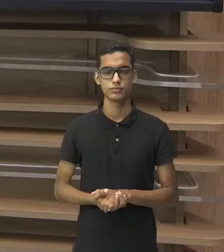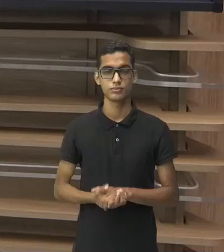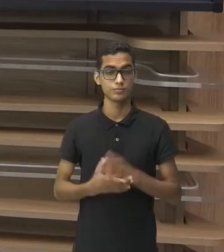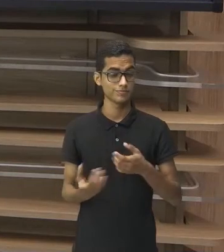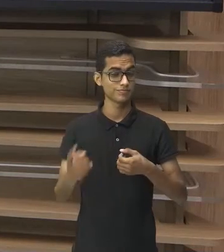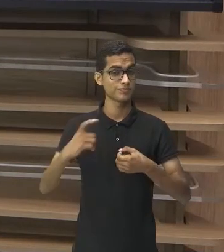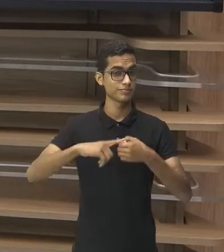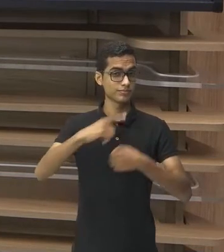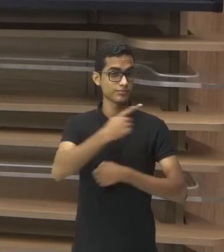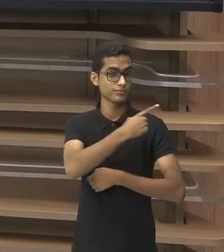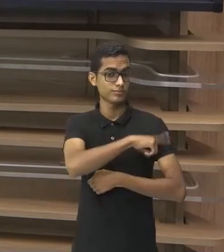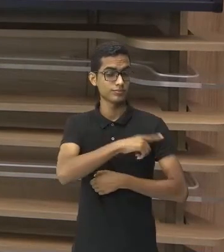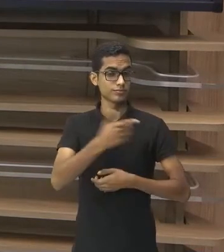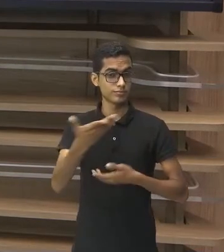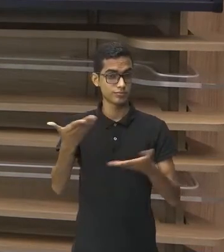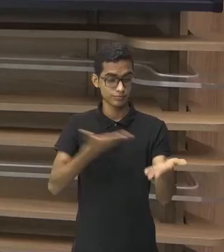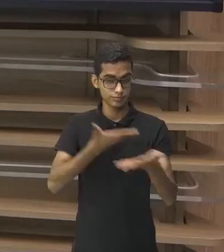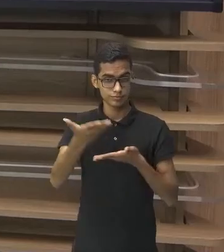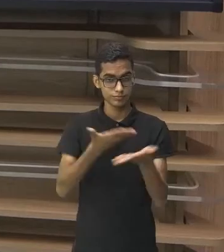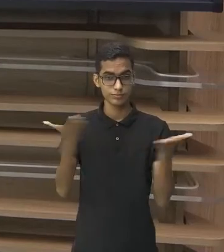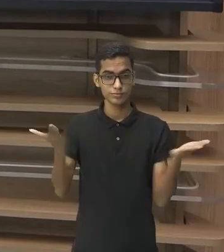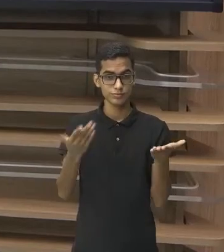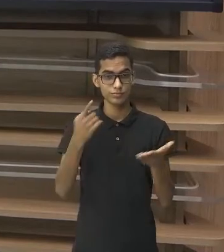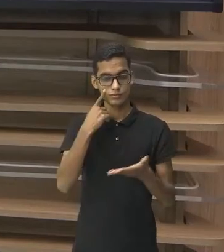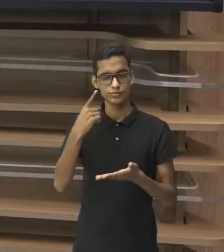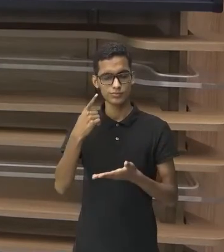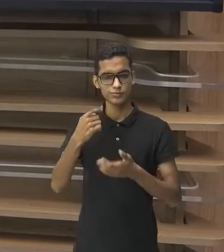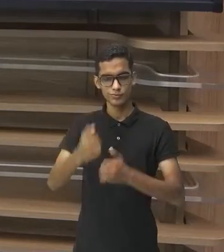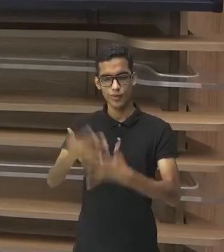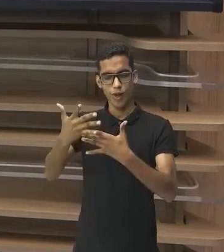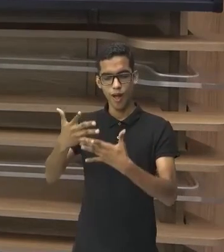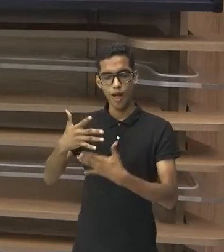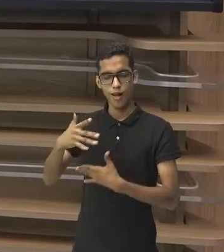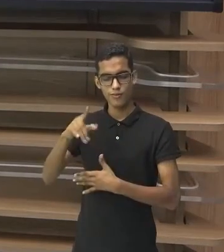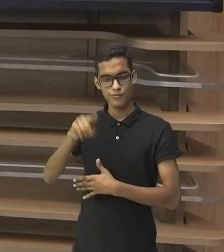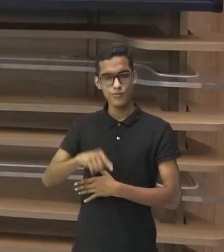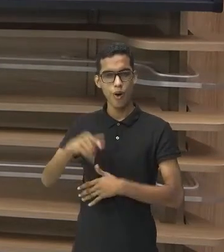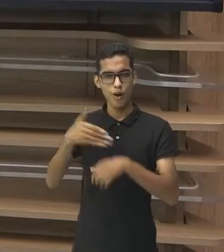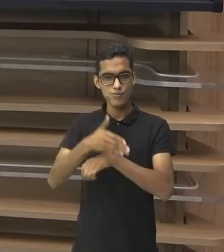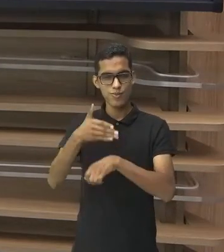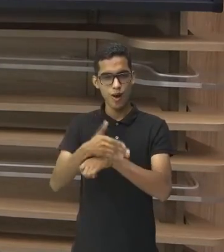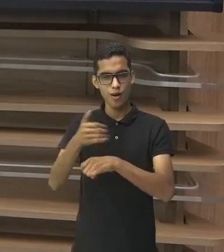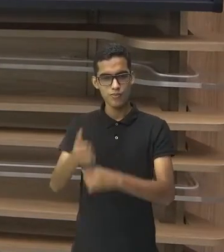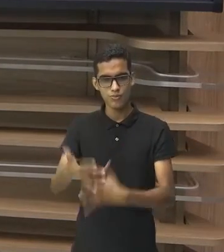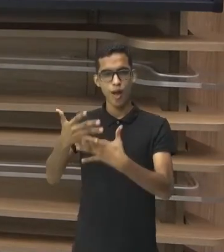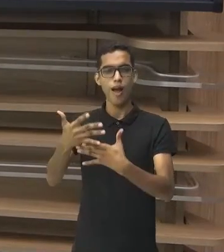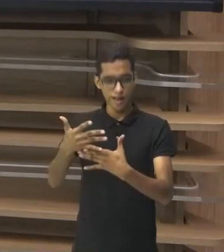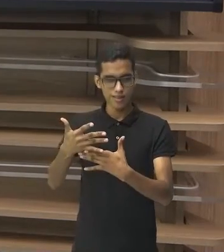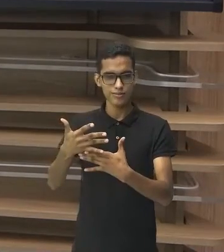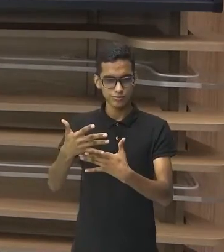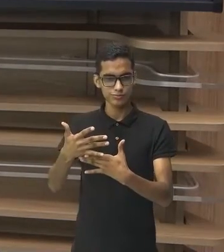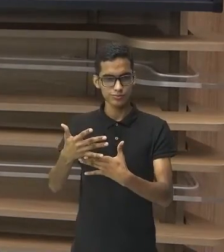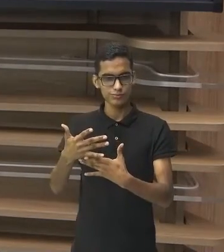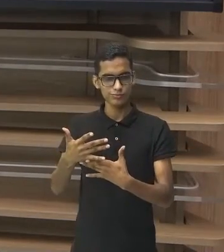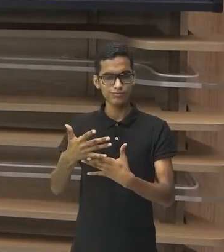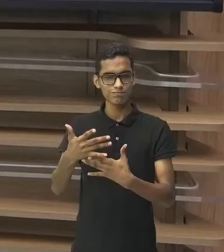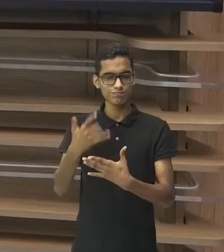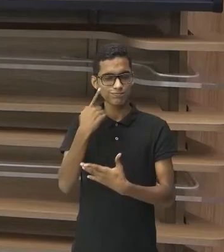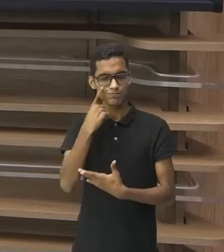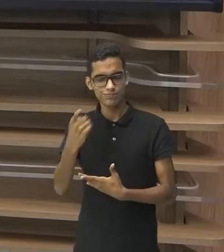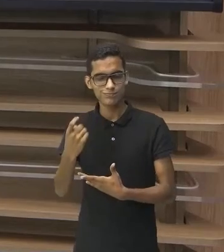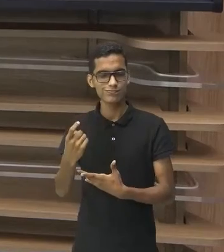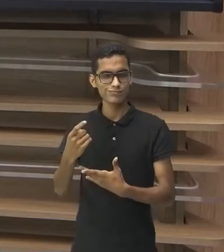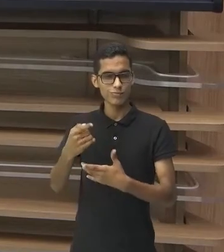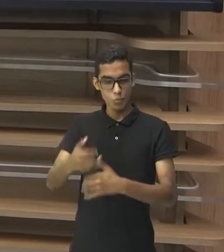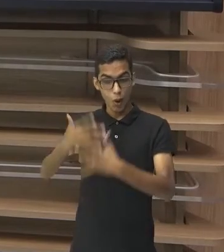Voltamos primeiro ano para nossa interatividade. Estou gostando de ver a participação de vocês no chat. Tá bombando o chat, muita interatividade, isso deixa o